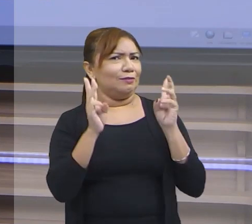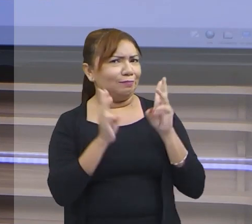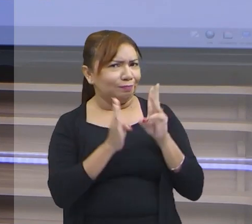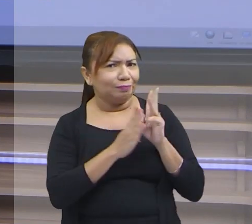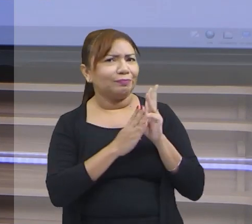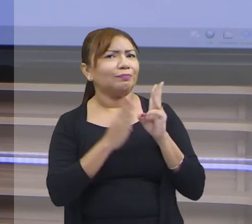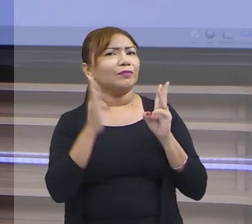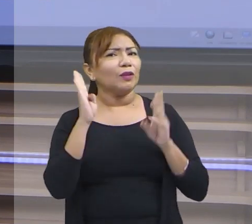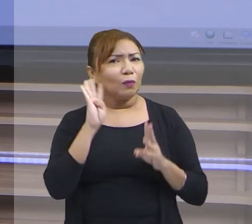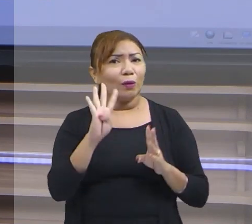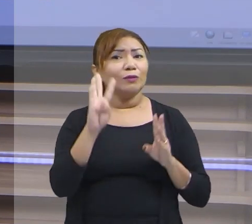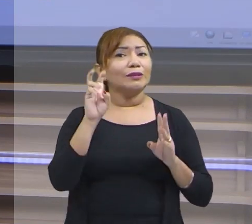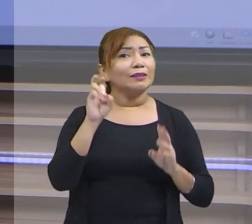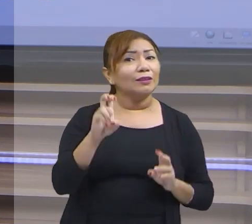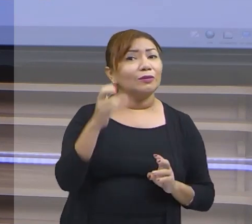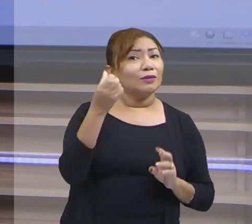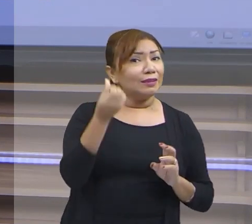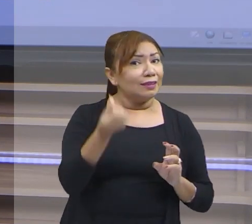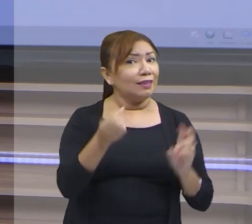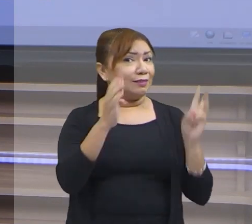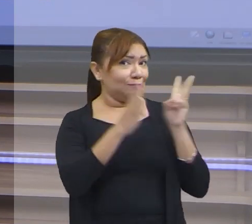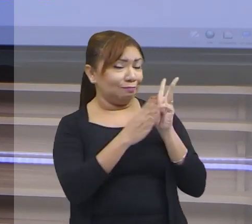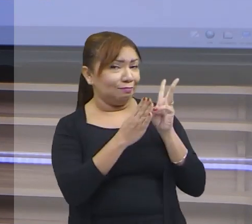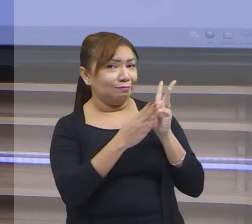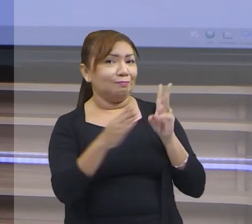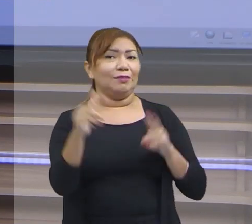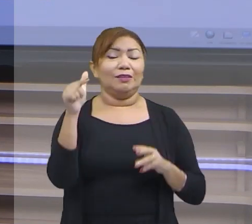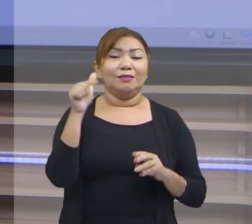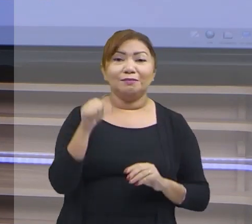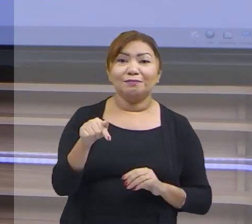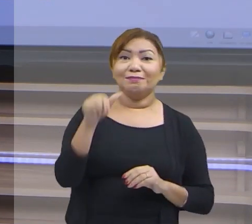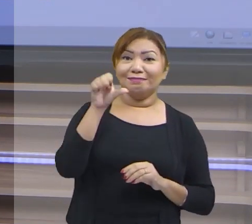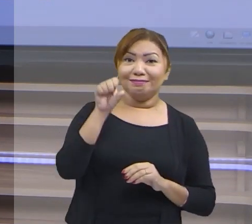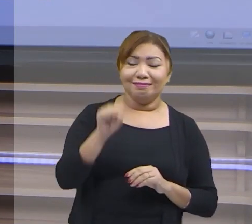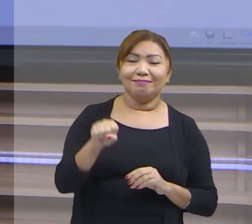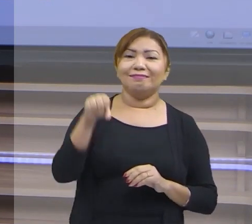1, 2, 3 índiozinhos, 4, 5, 6 índiozinhos,